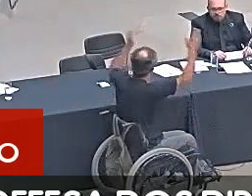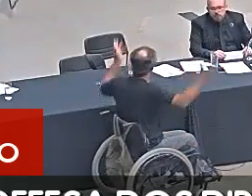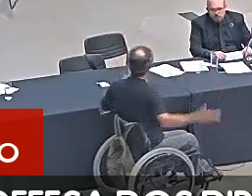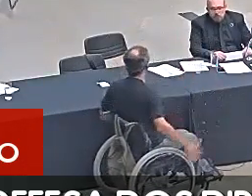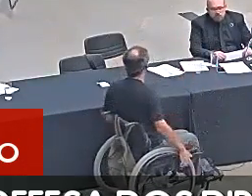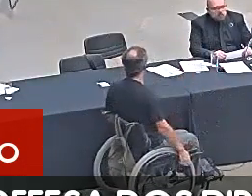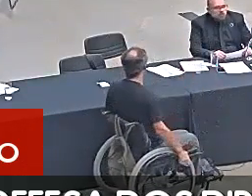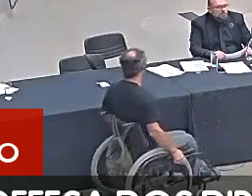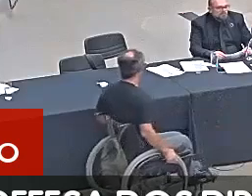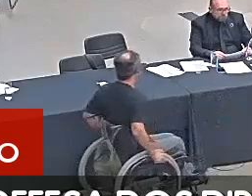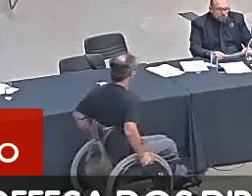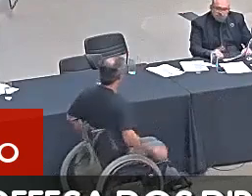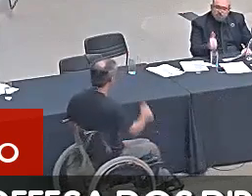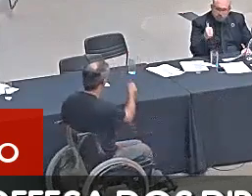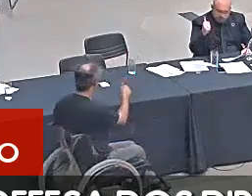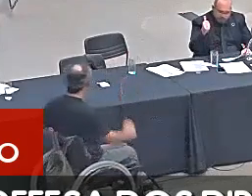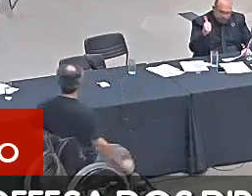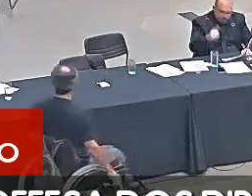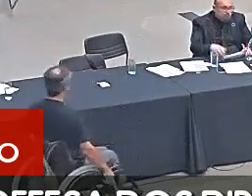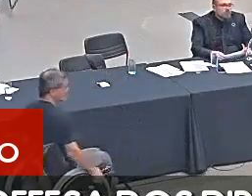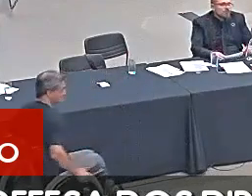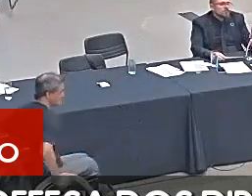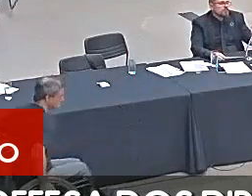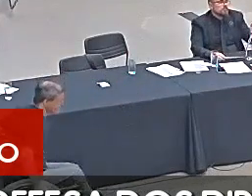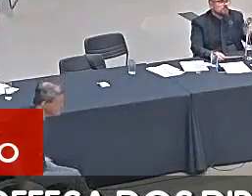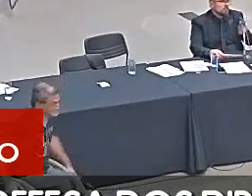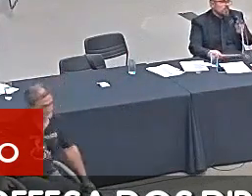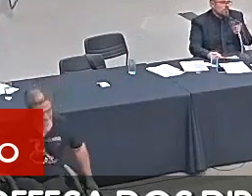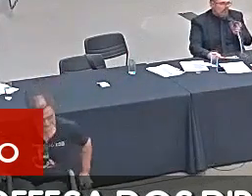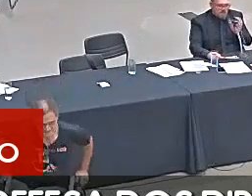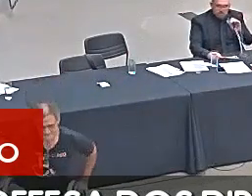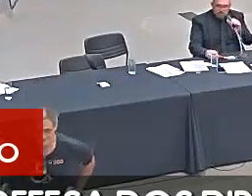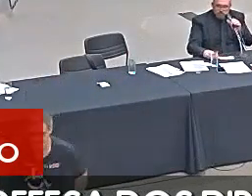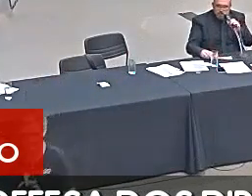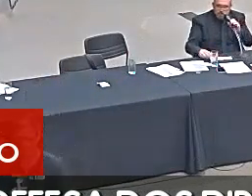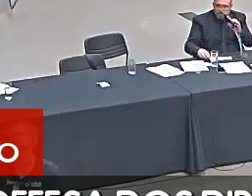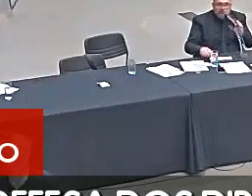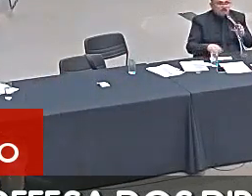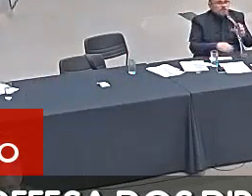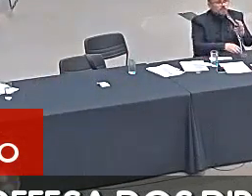aqui certo gente muito obrigado vou falar mais